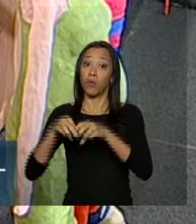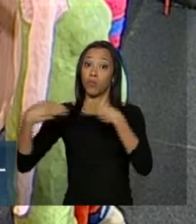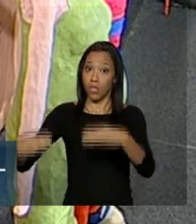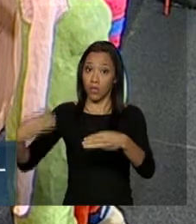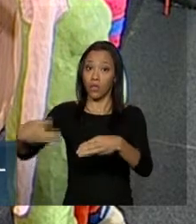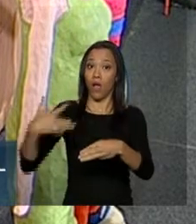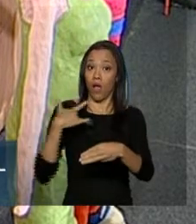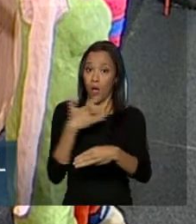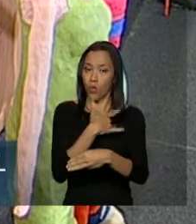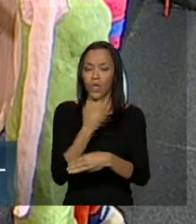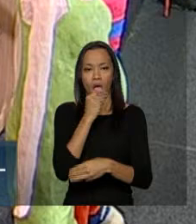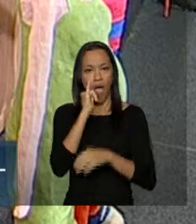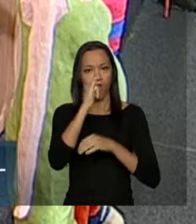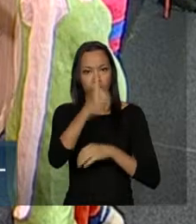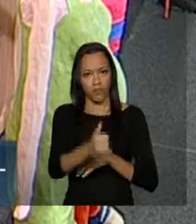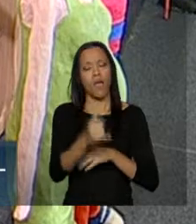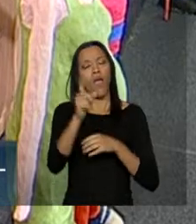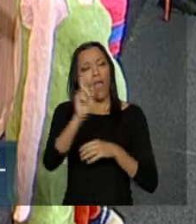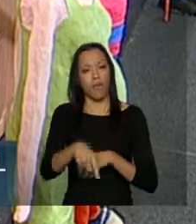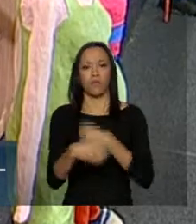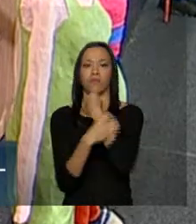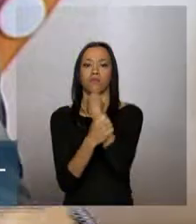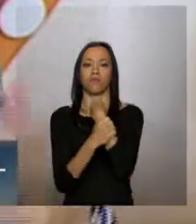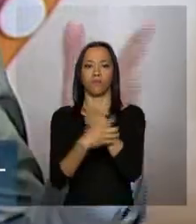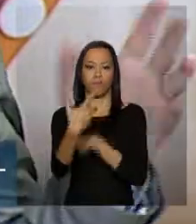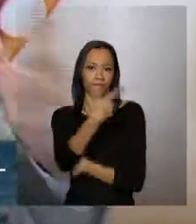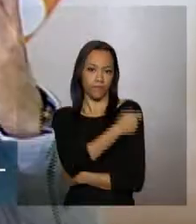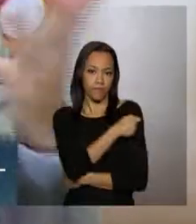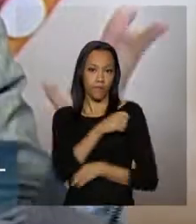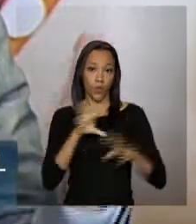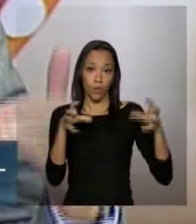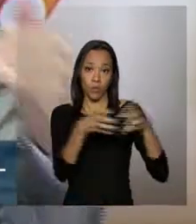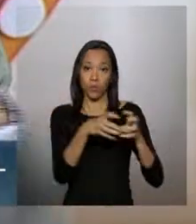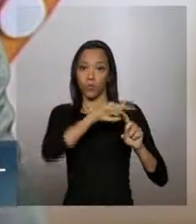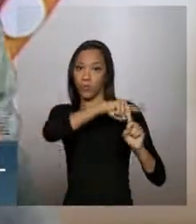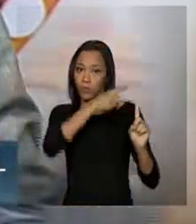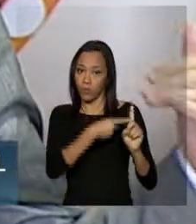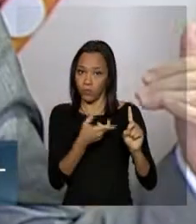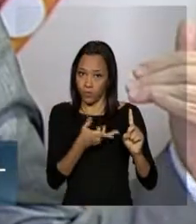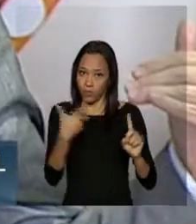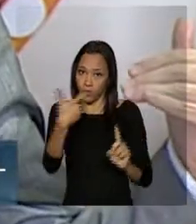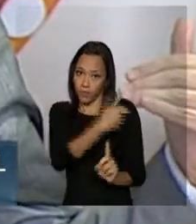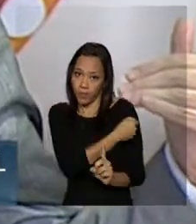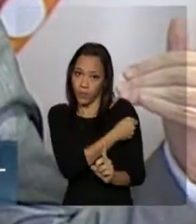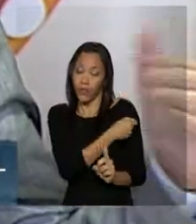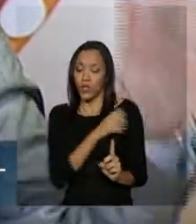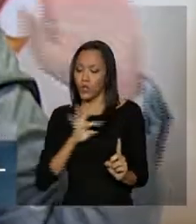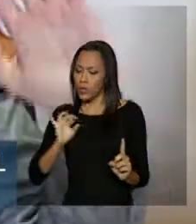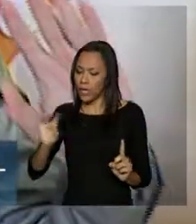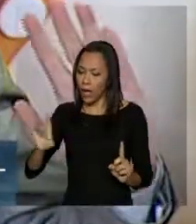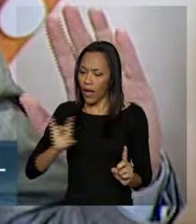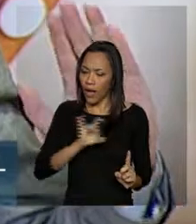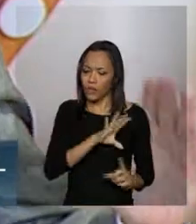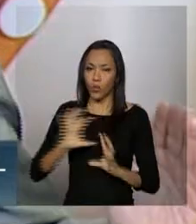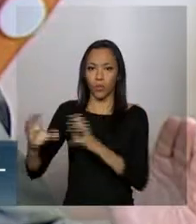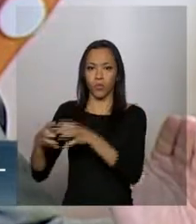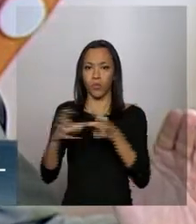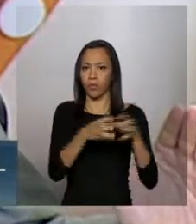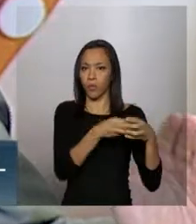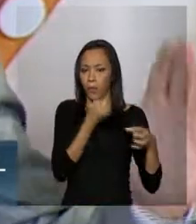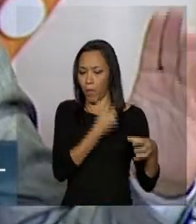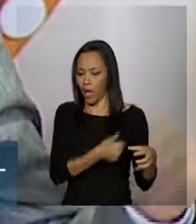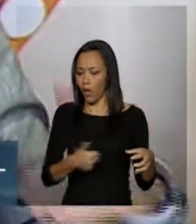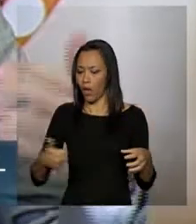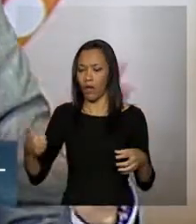é extremamente segura para gestantes. Então, se eu pudesse dizer para vocês, apesar de todos os grupos estarem bem, gostaria